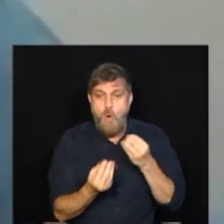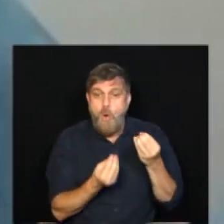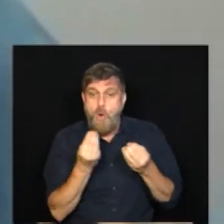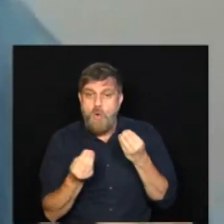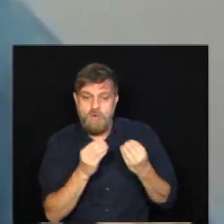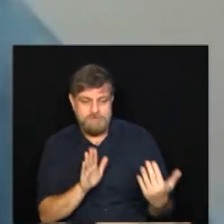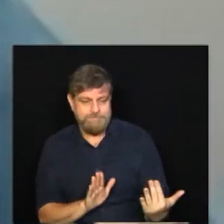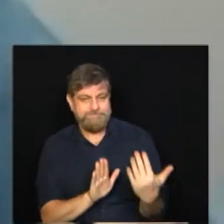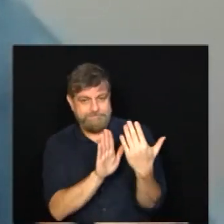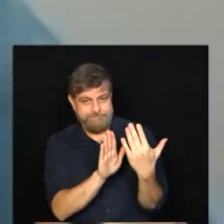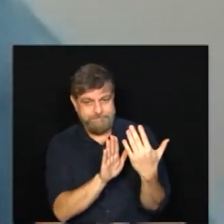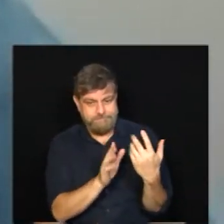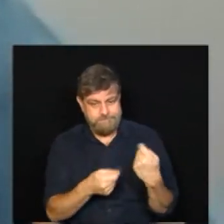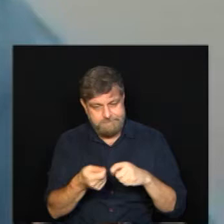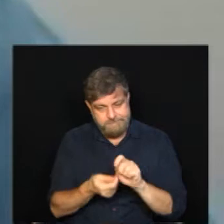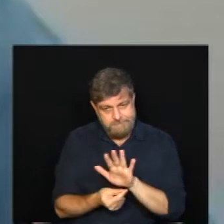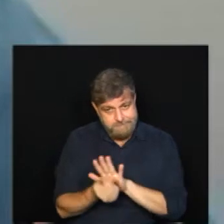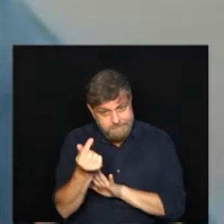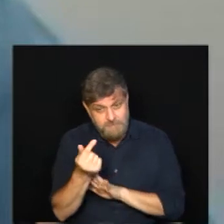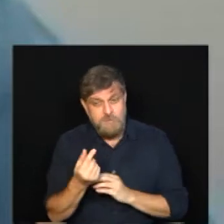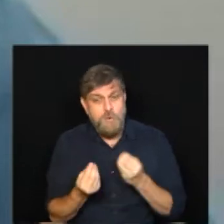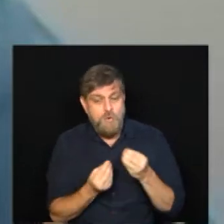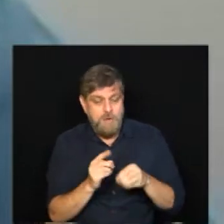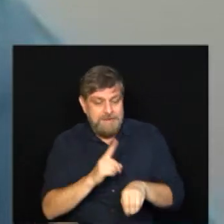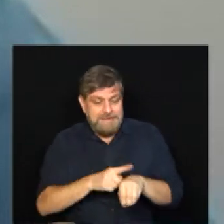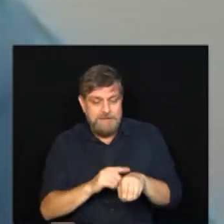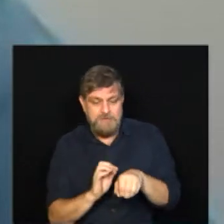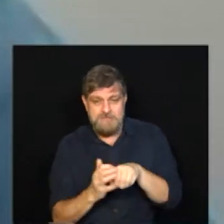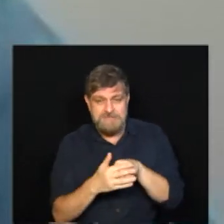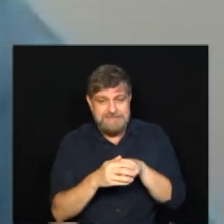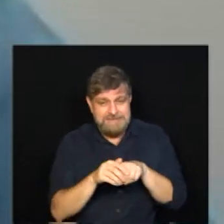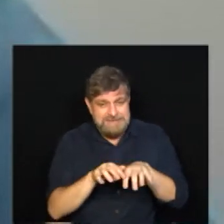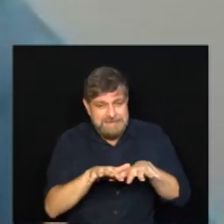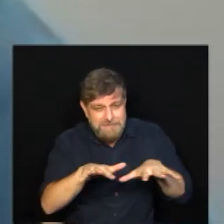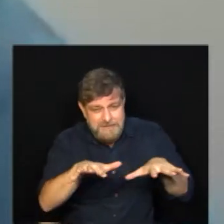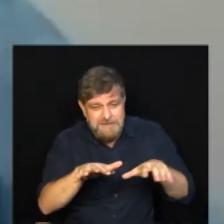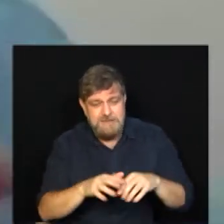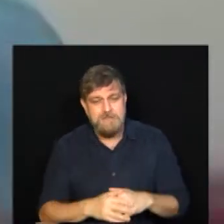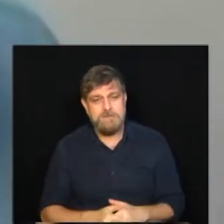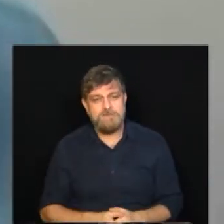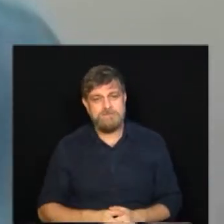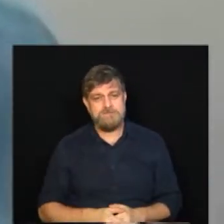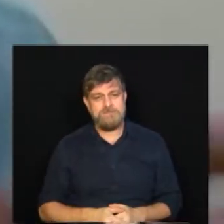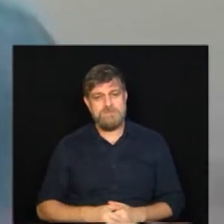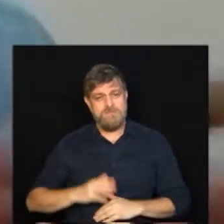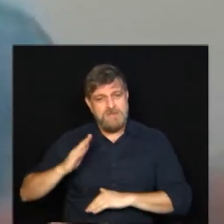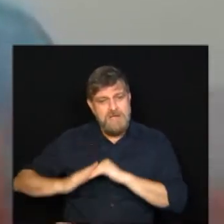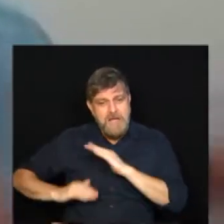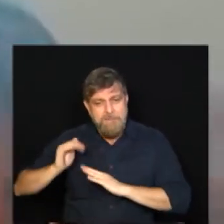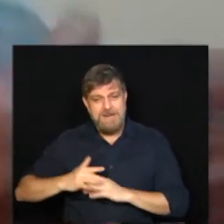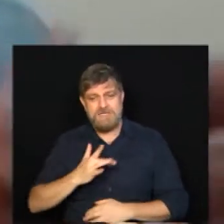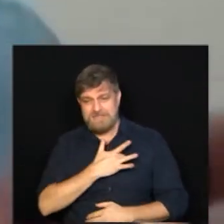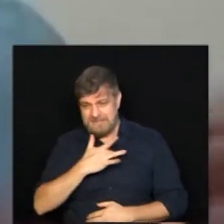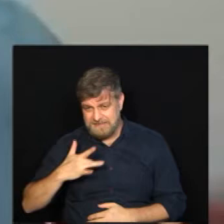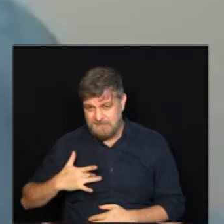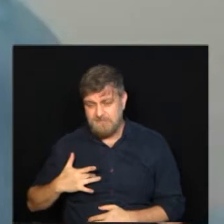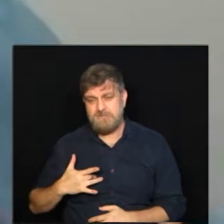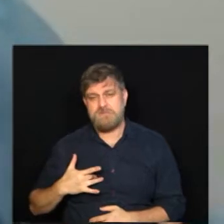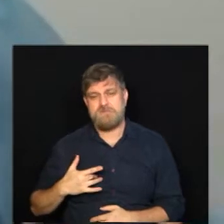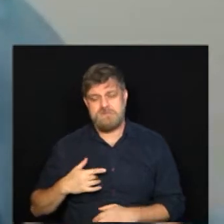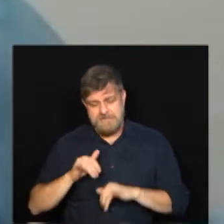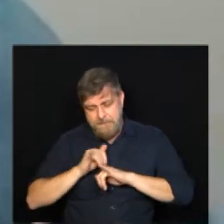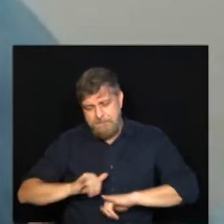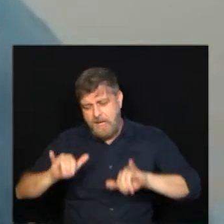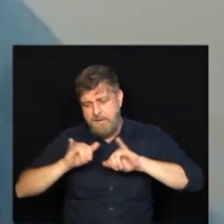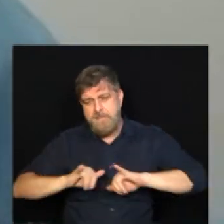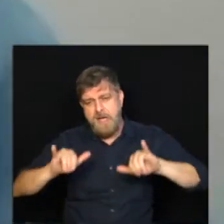sair desse momento de pandemia, da crise do coronavírus, né, das ações de saúde que é mais